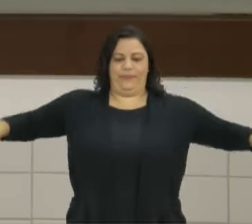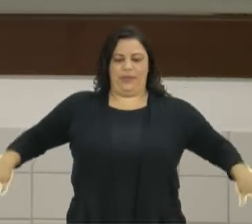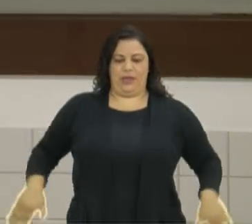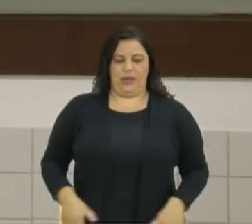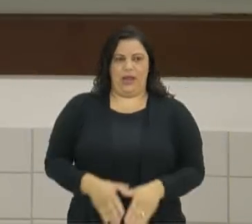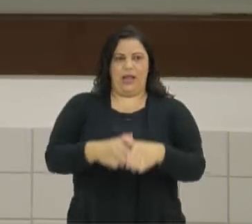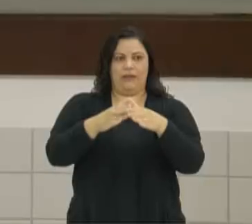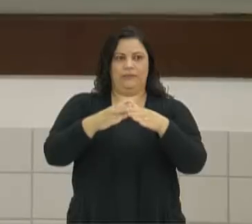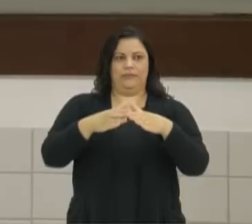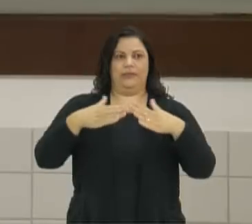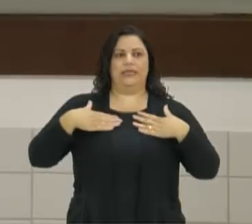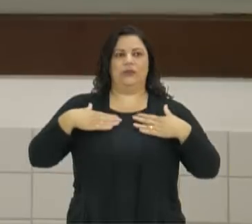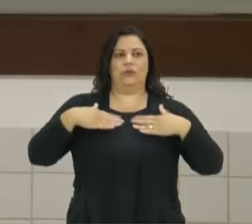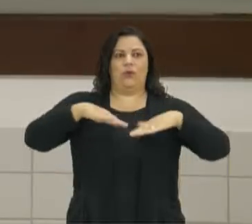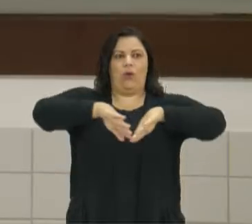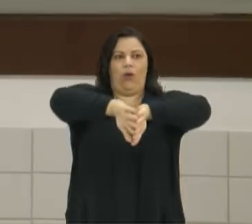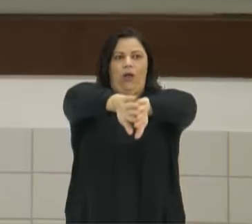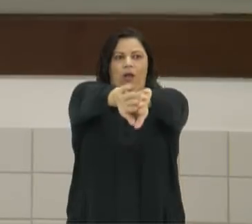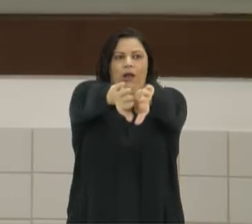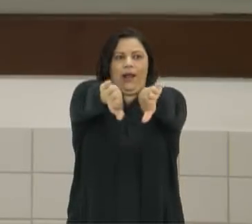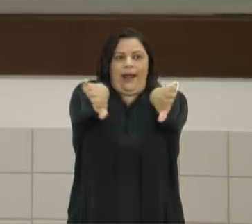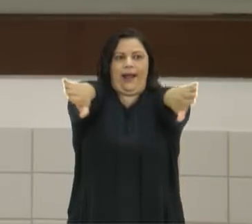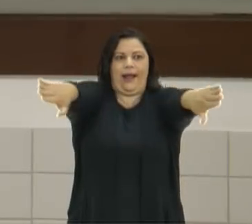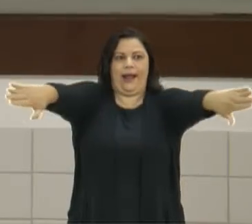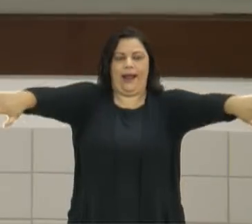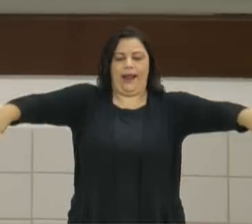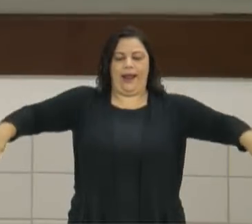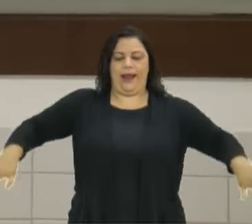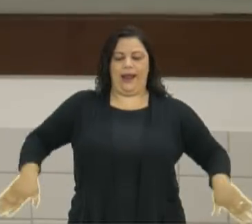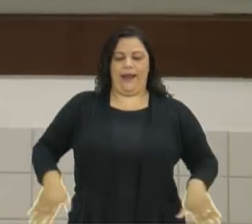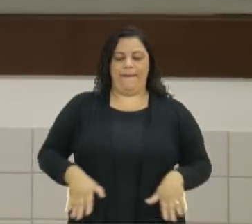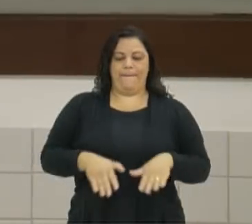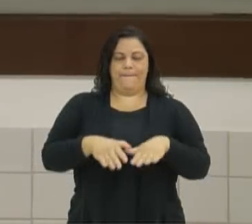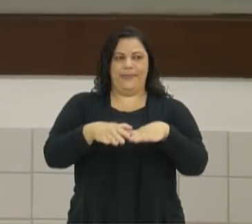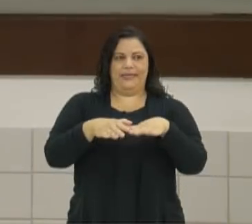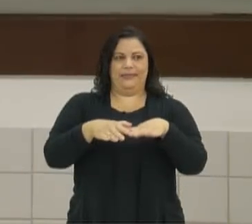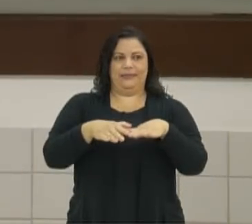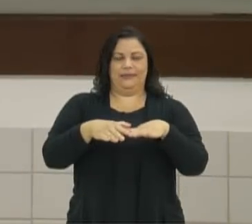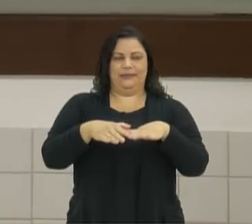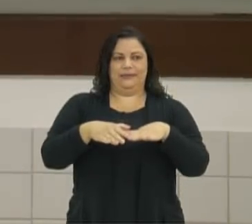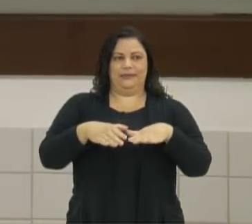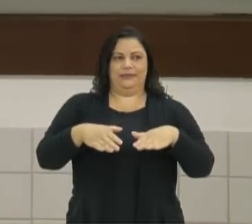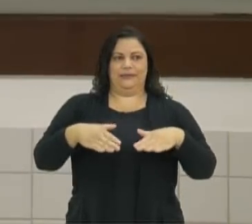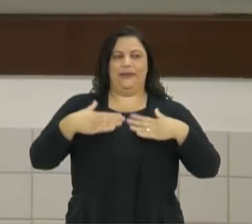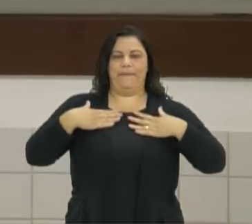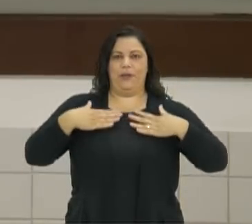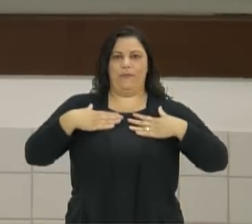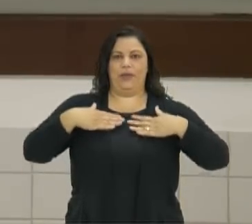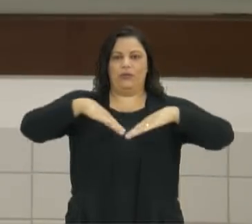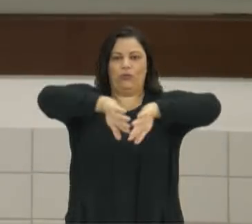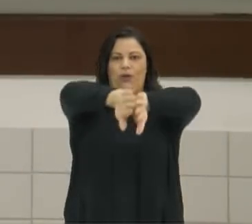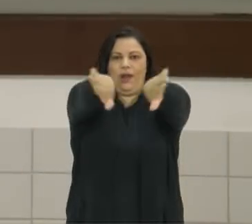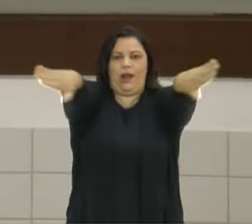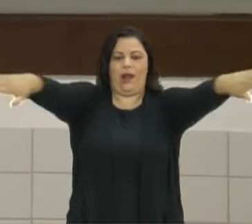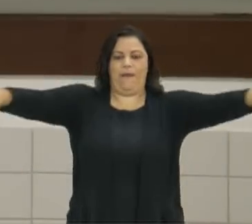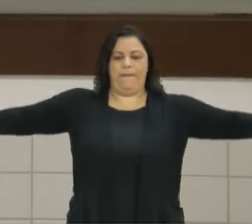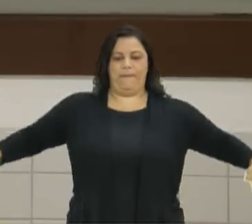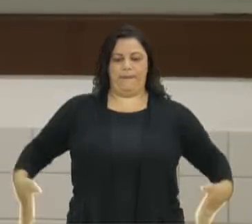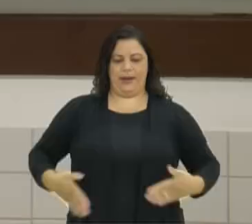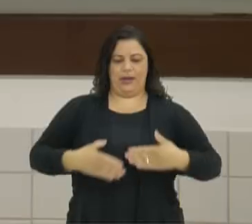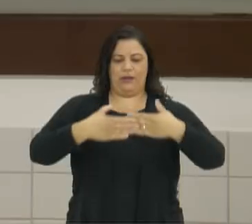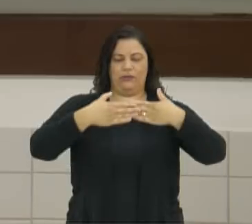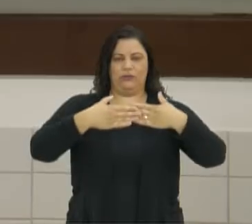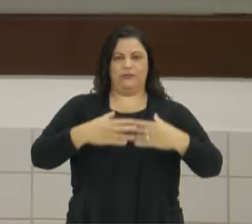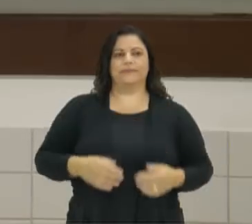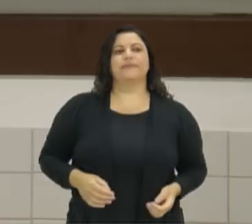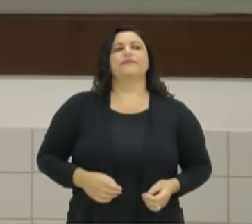peito, por isso o nome de peito. Então o braço vai lá na frente, abriu, retorna pelo peito, certo? E